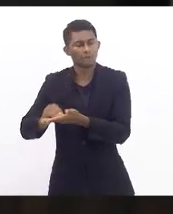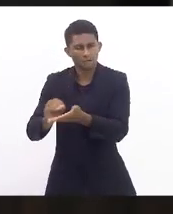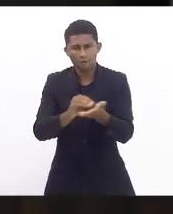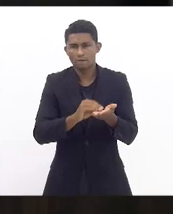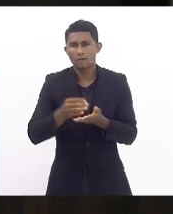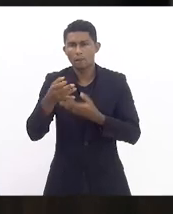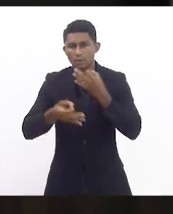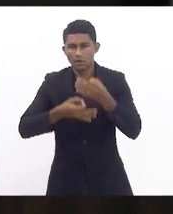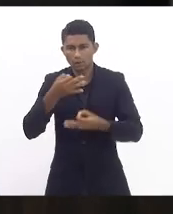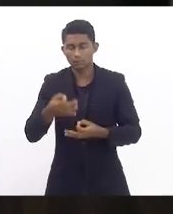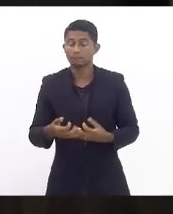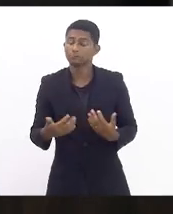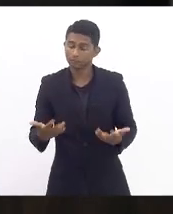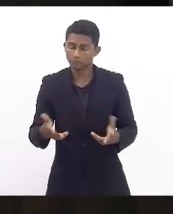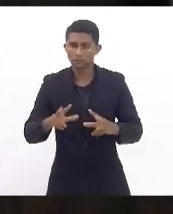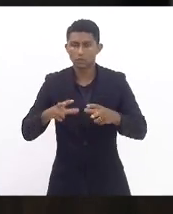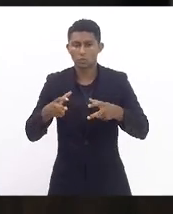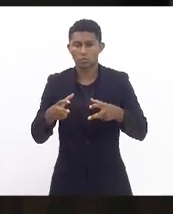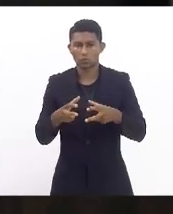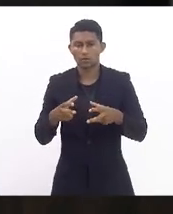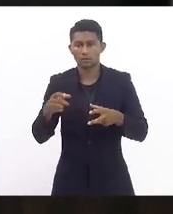emitir parecer pela Comissão